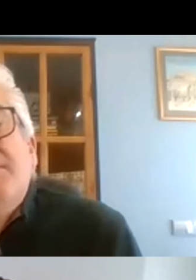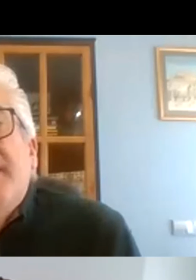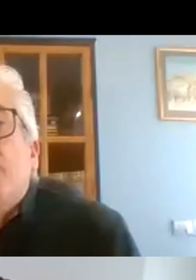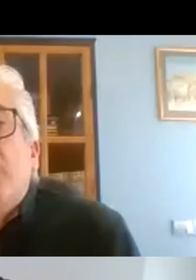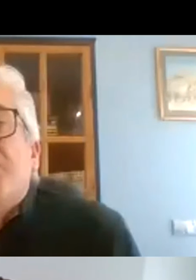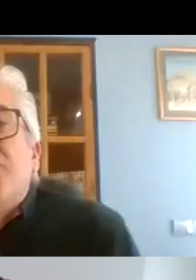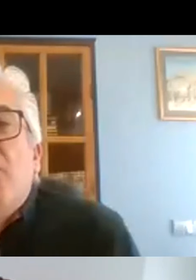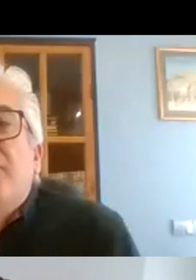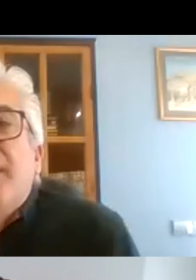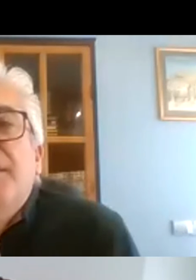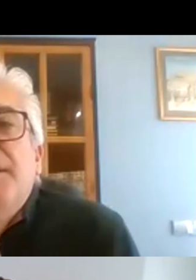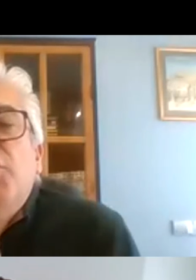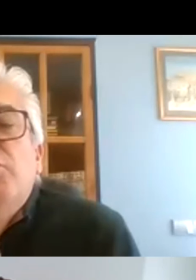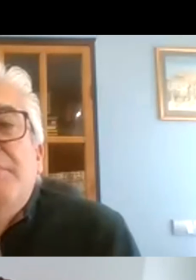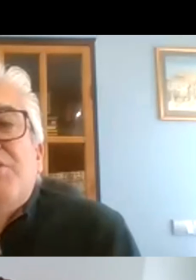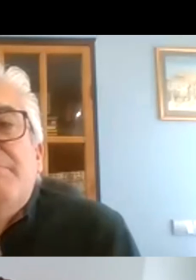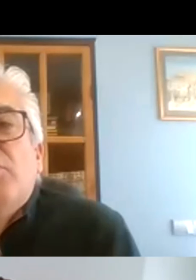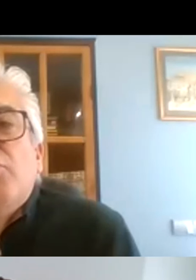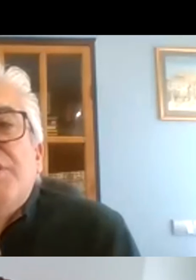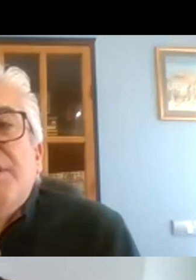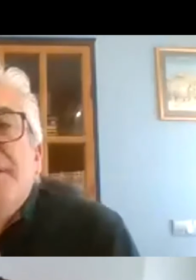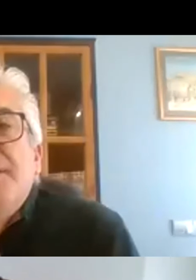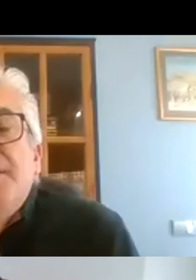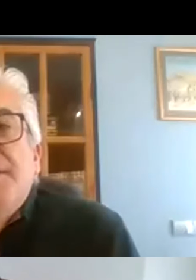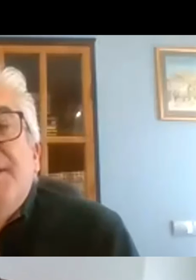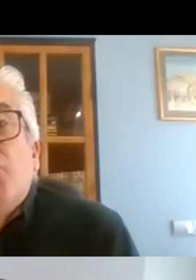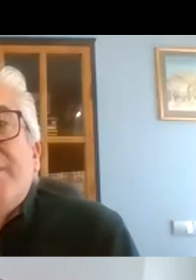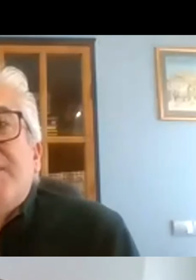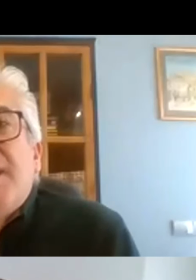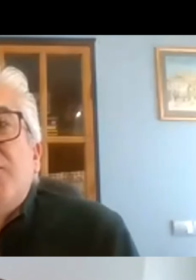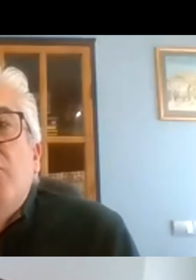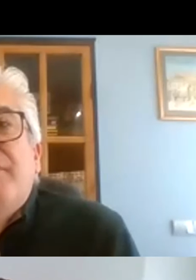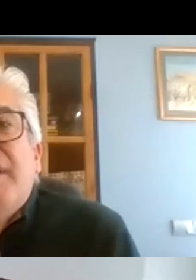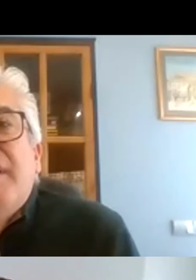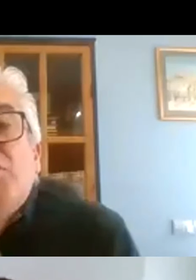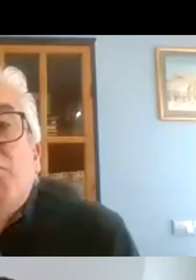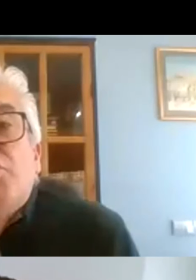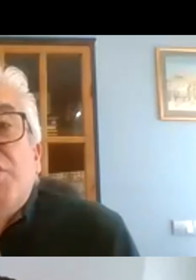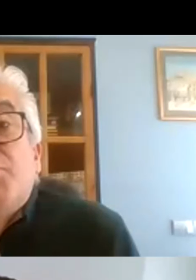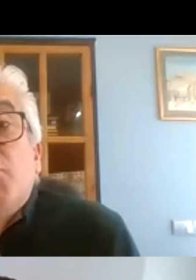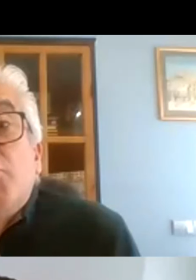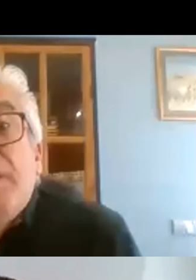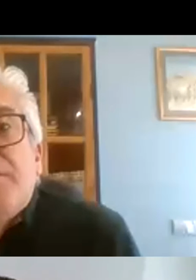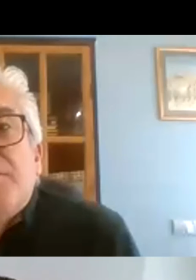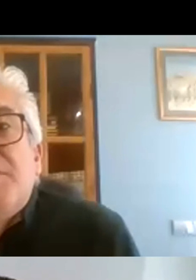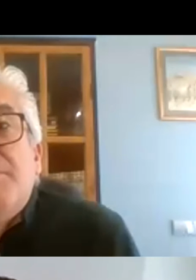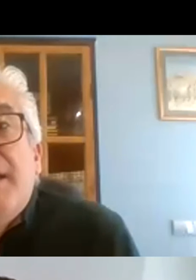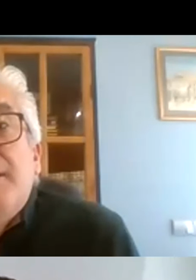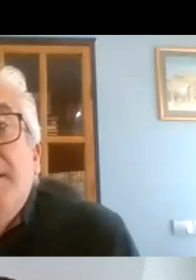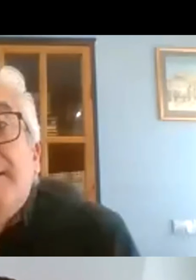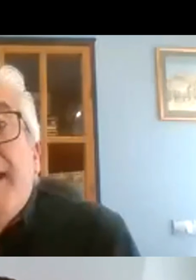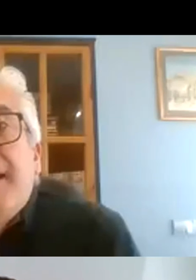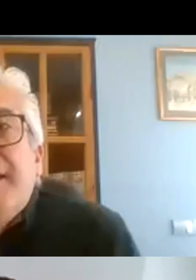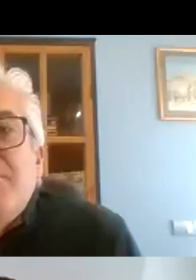mas também entre doentes que sofrem de uma mesma patologia. E as doenças raras não afetam apenas as pessoas doentes, mas